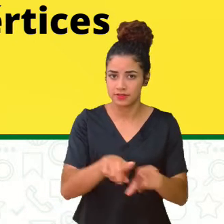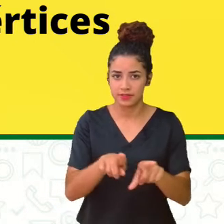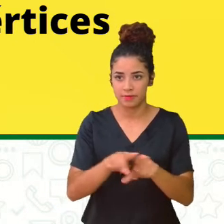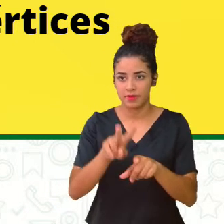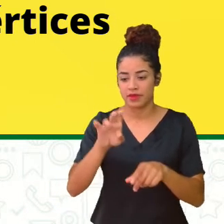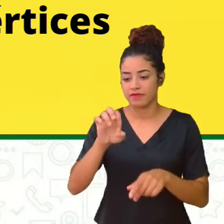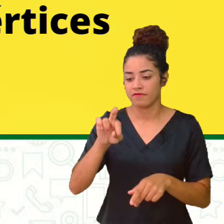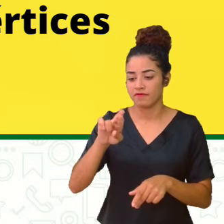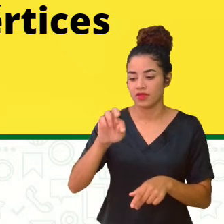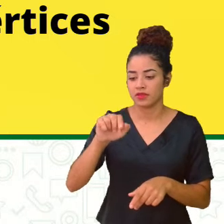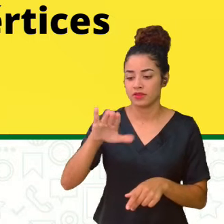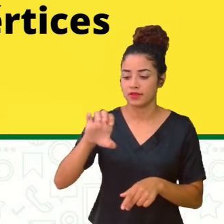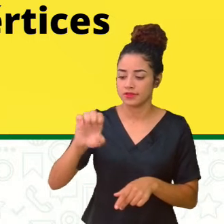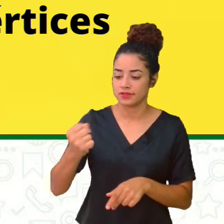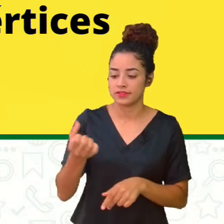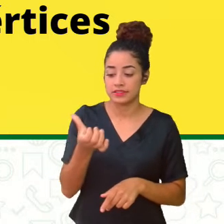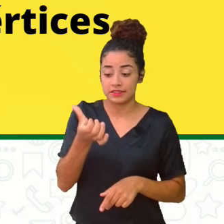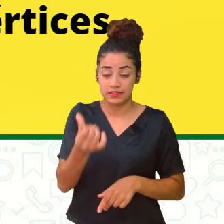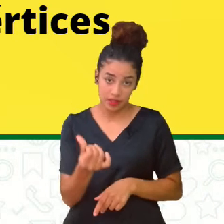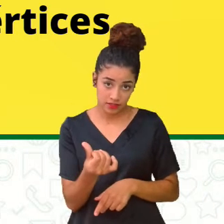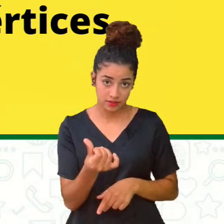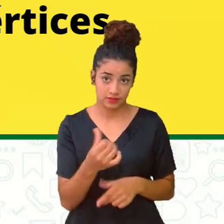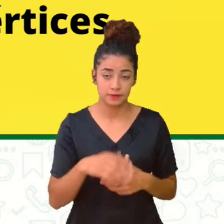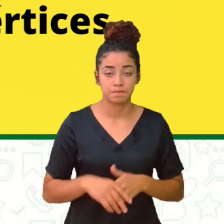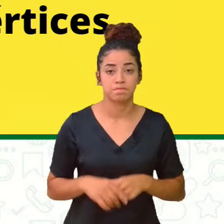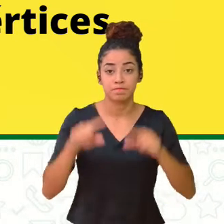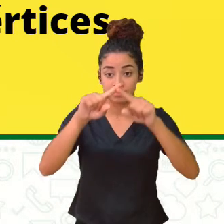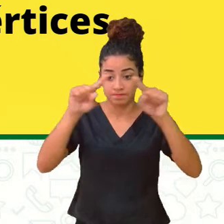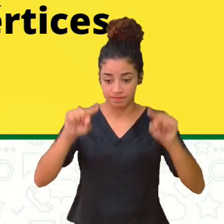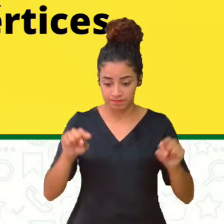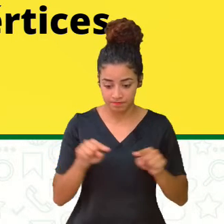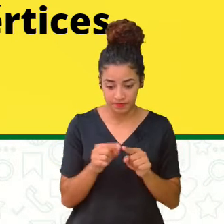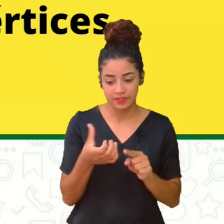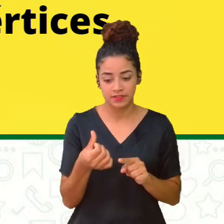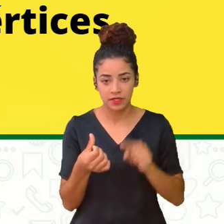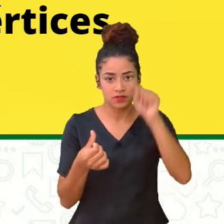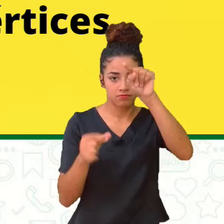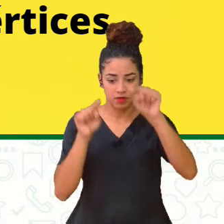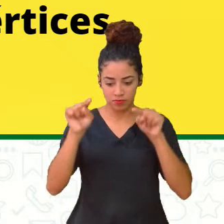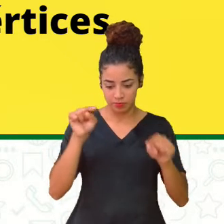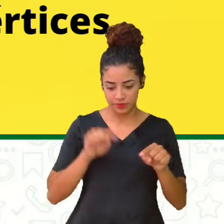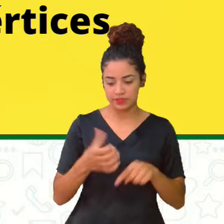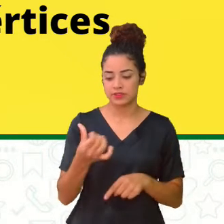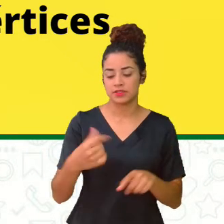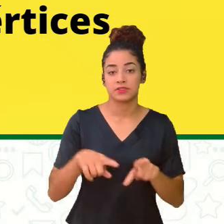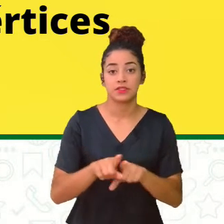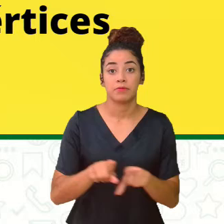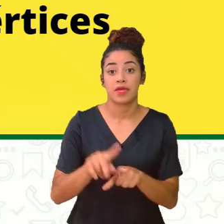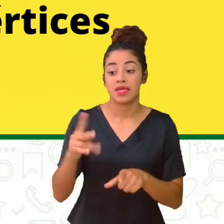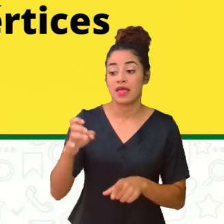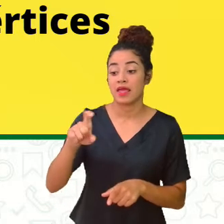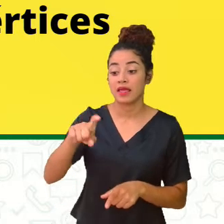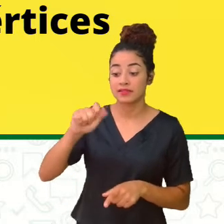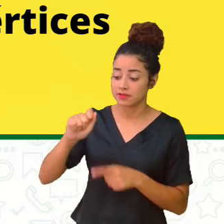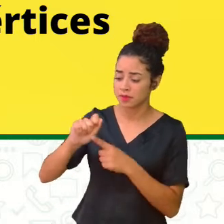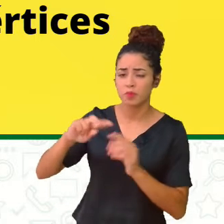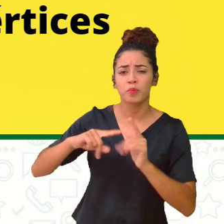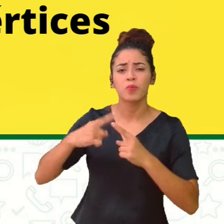vértices, ou seja, 6 lados, 6 vértices. E se chama hexágono, hexa, de